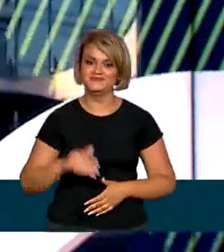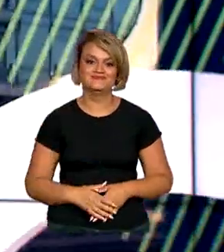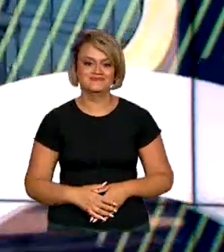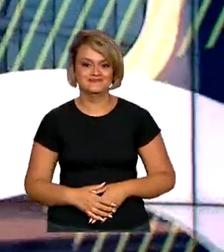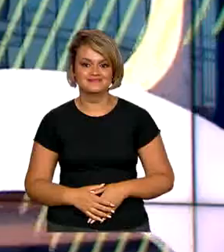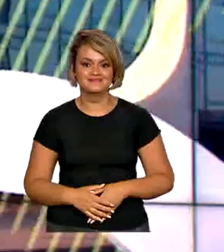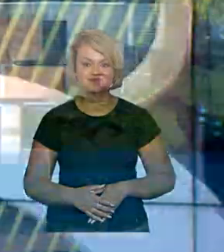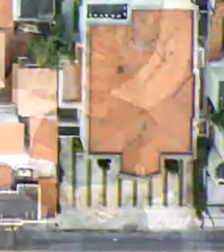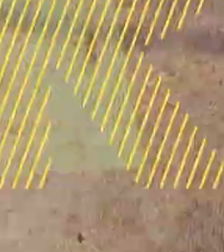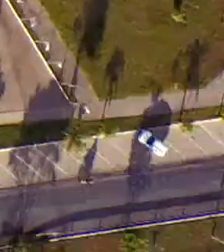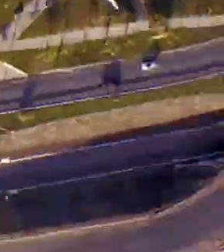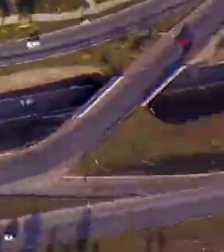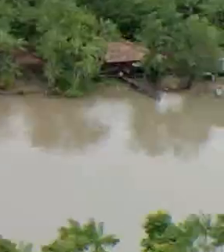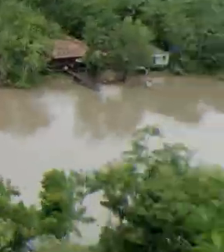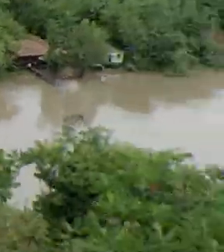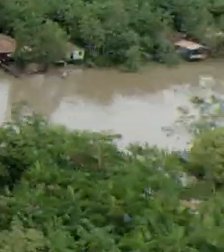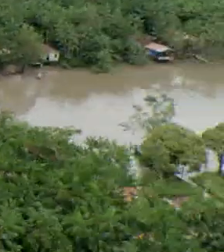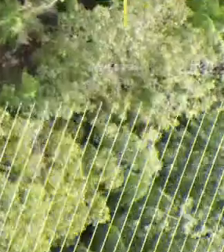mais